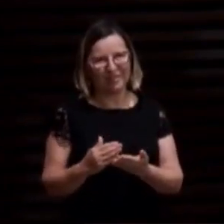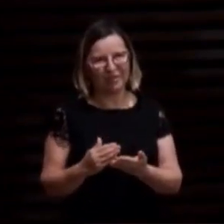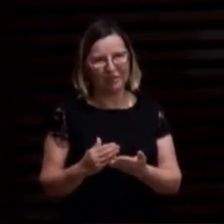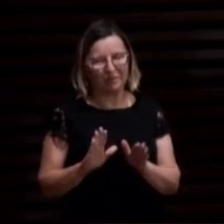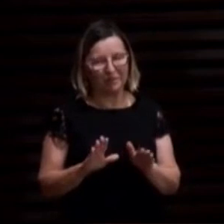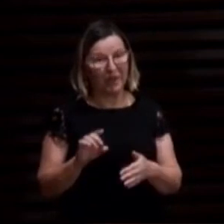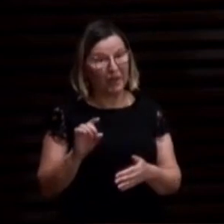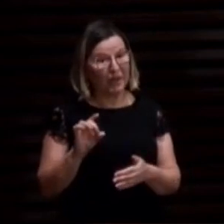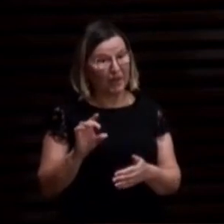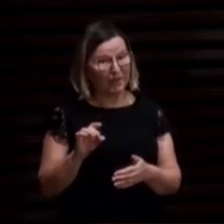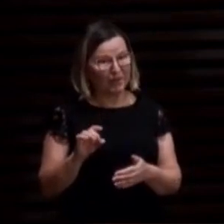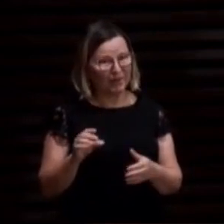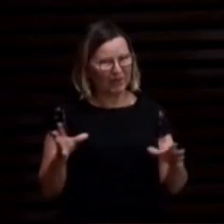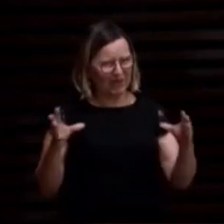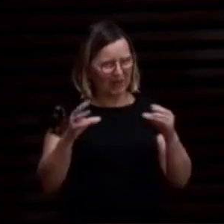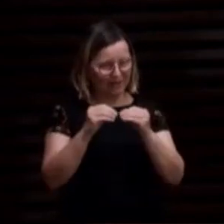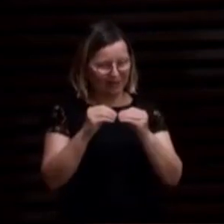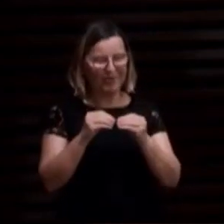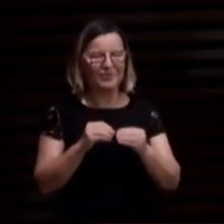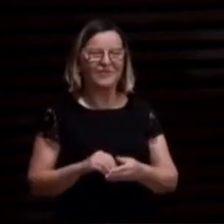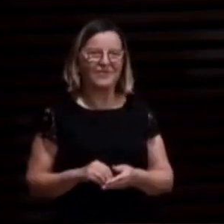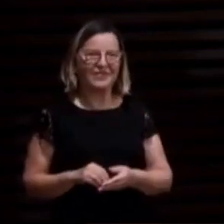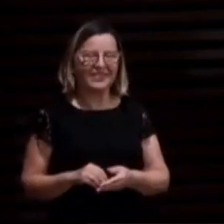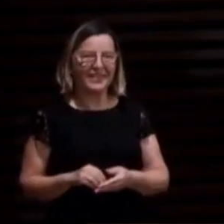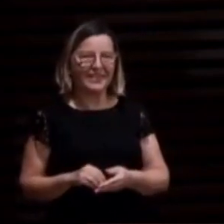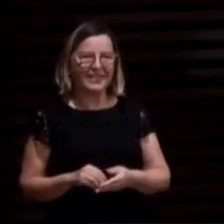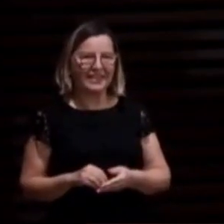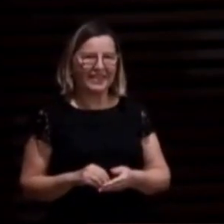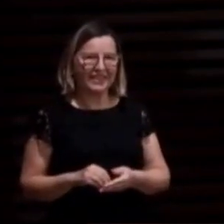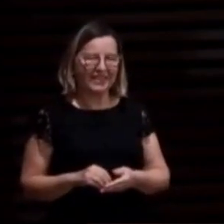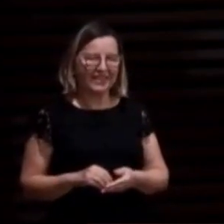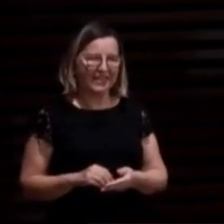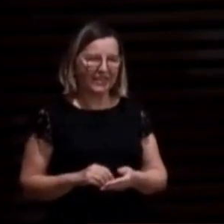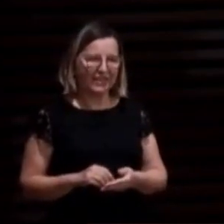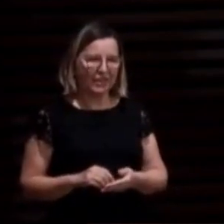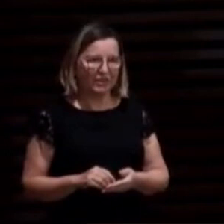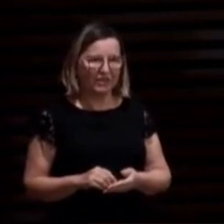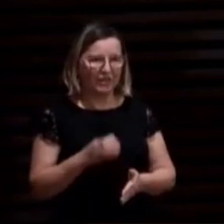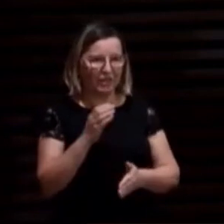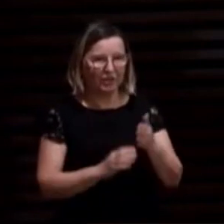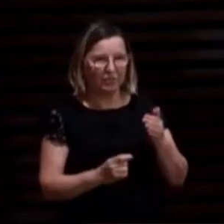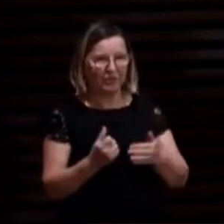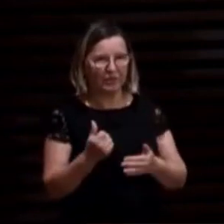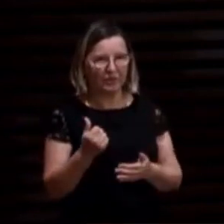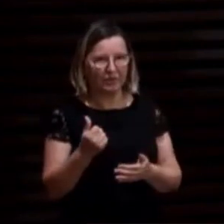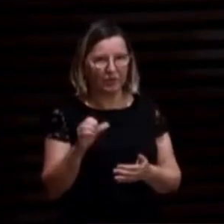um retrospecto, 1 e 2, mas nós hoje partimos do 3. 1 e 2 de capítulo